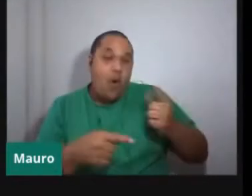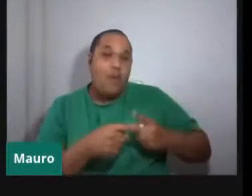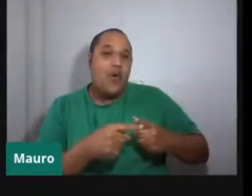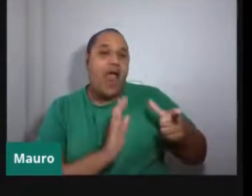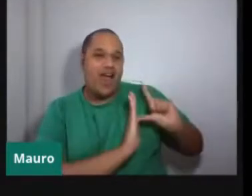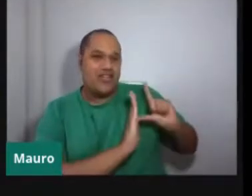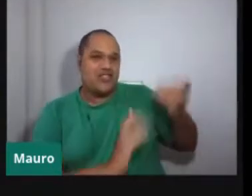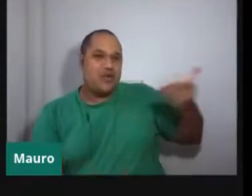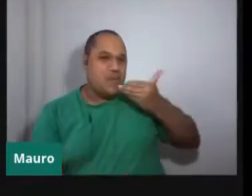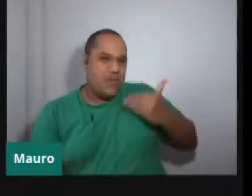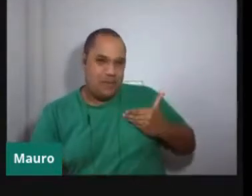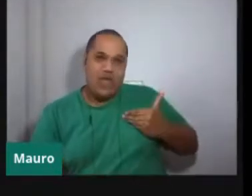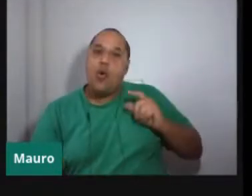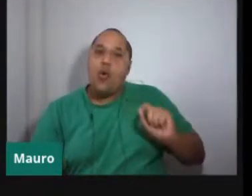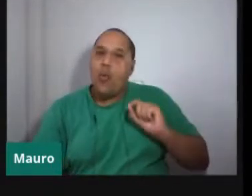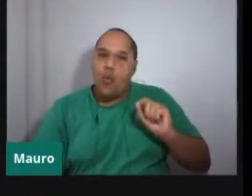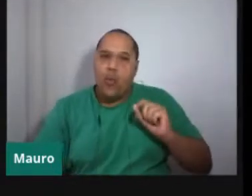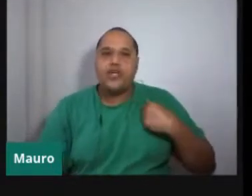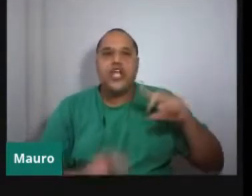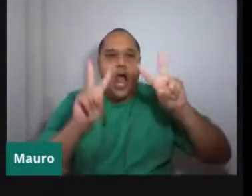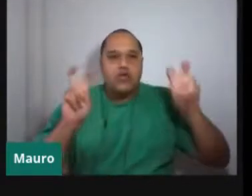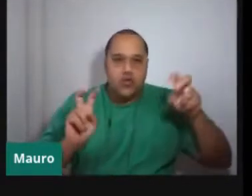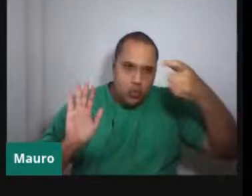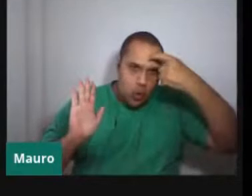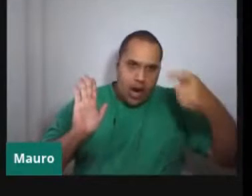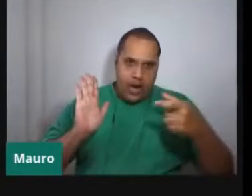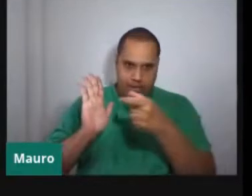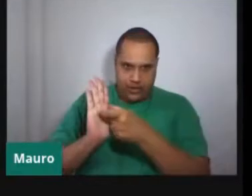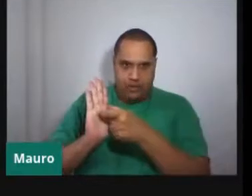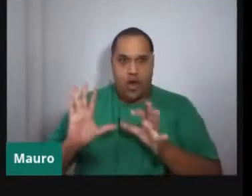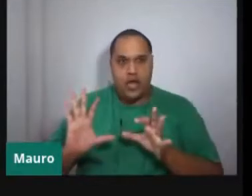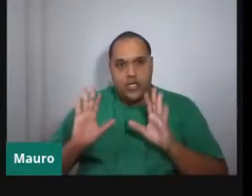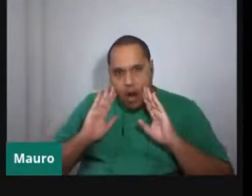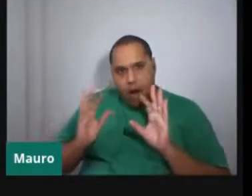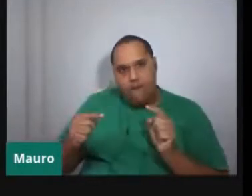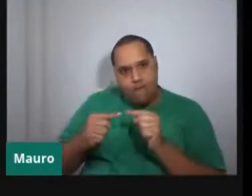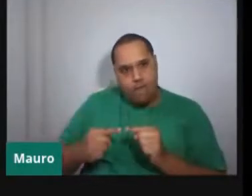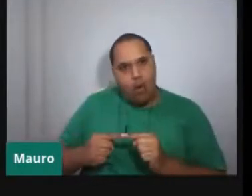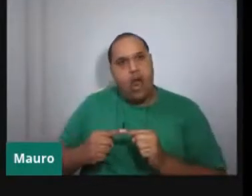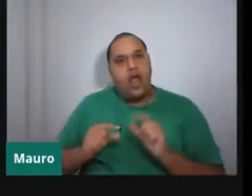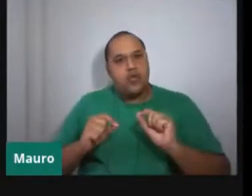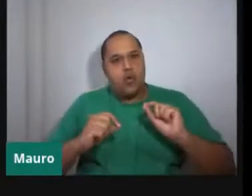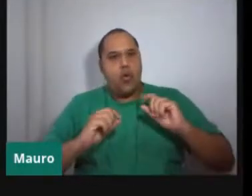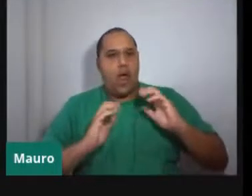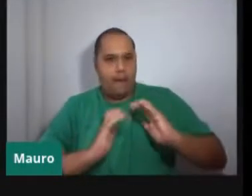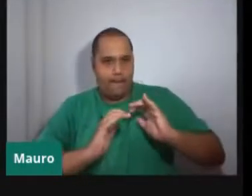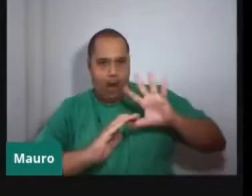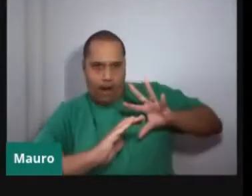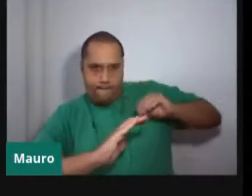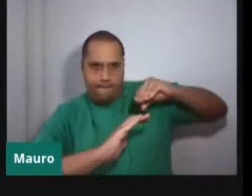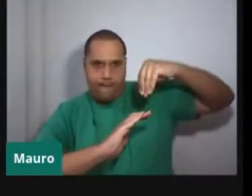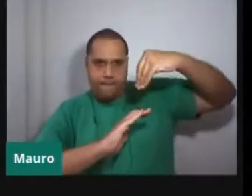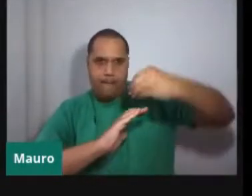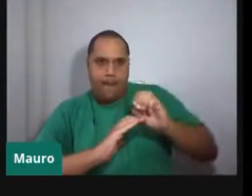do pessoal do curso de verão, sobre a inteligência artificial aplicada à neuroimagem, né, como a Marta comentou. Então, eu vou falar um